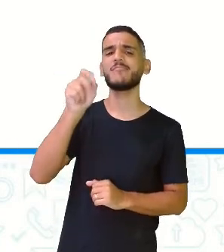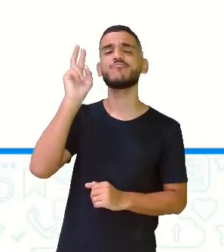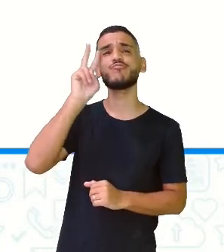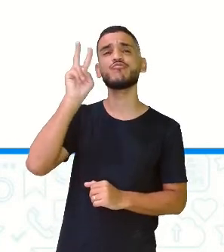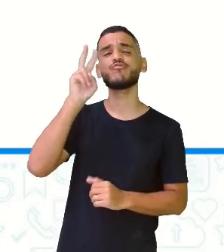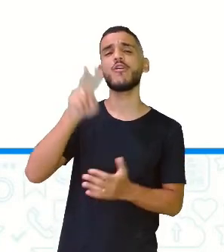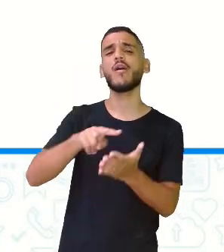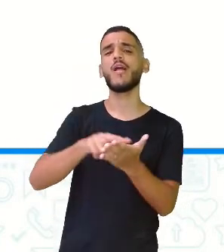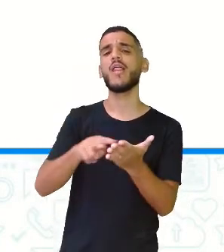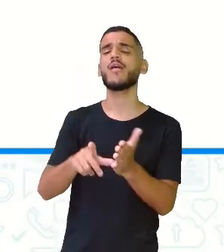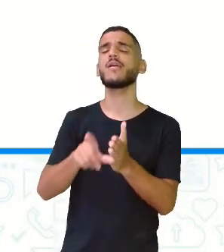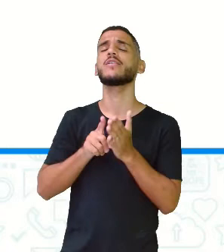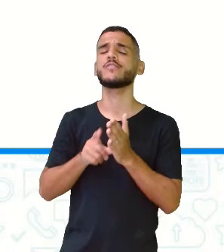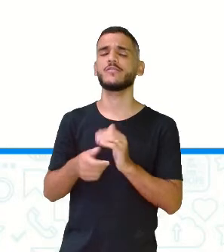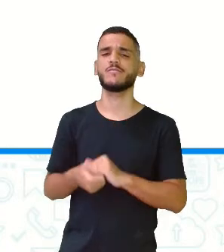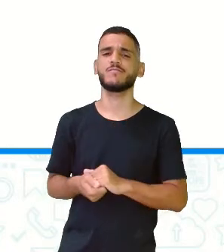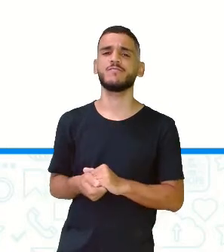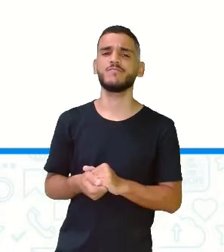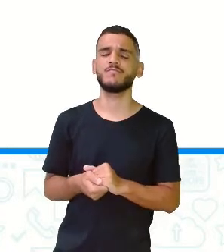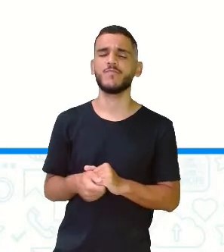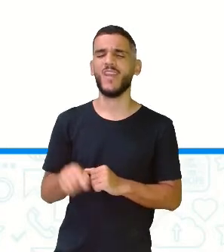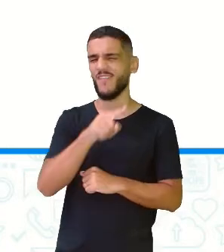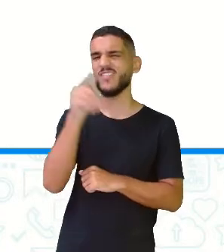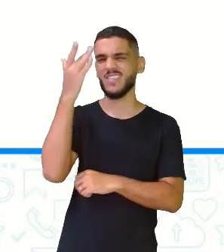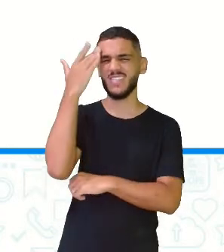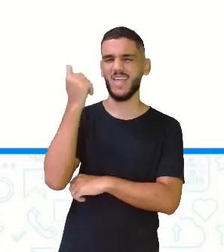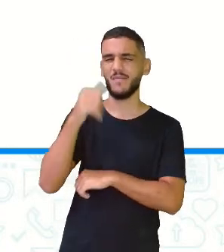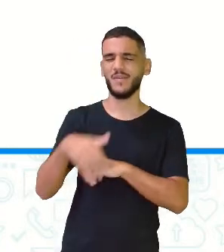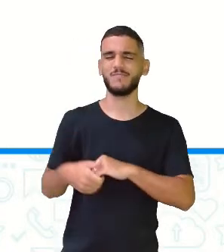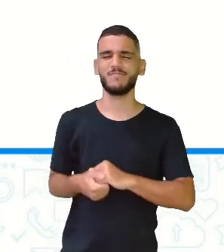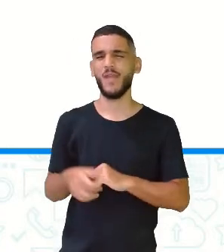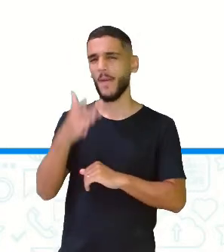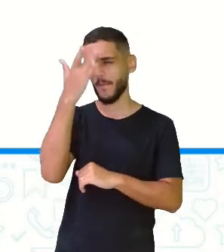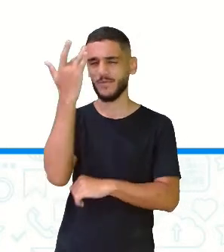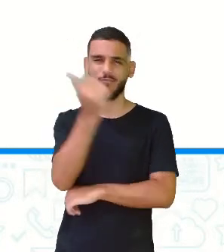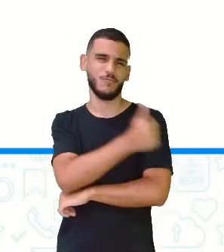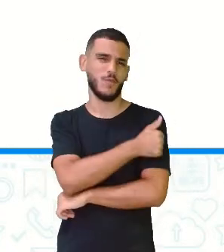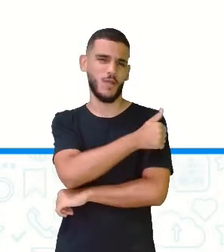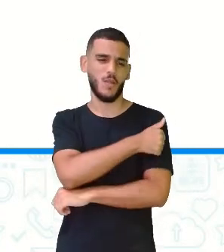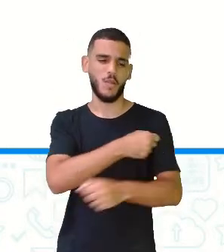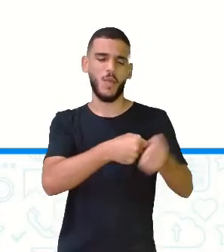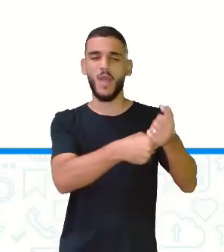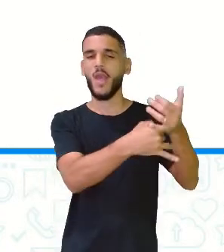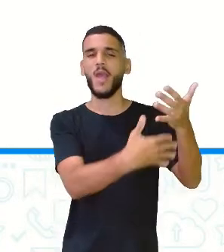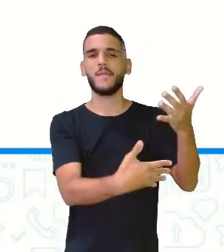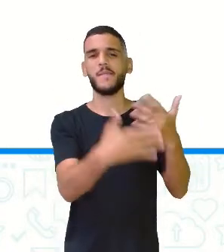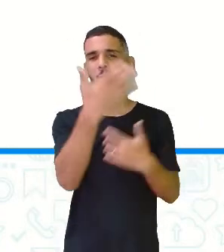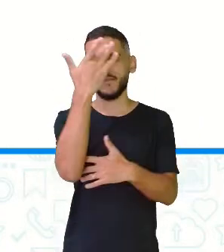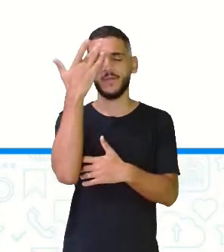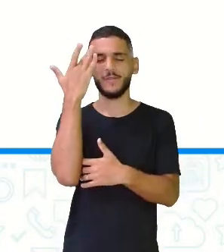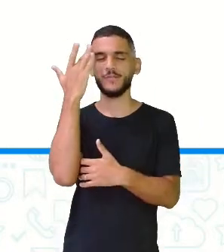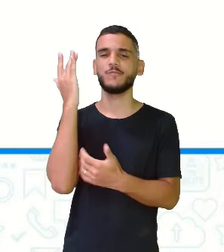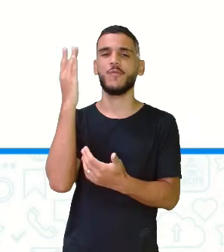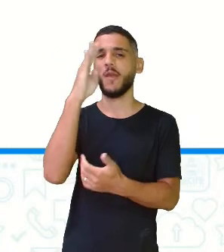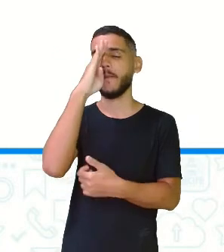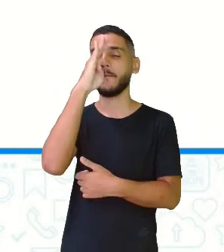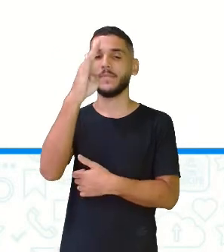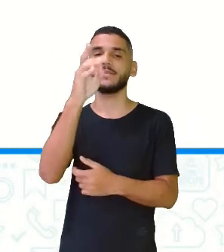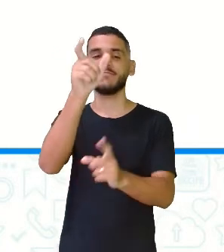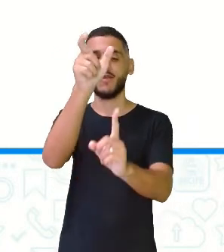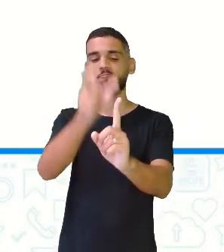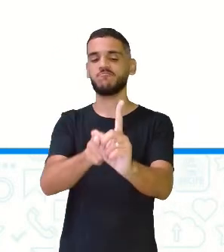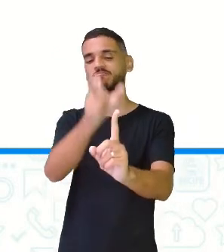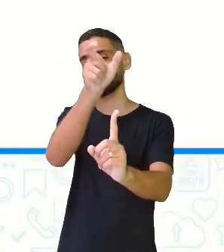principal? Será que vocês sabem? Salomão, Ana, todos vocês que estão aí no chat, quem é a personagem principal